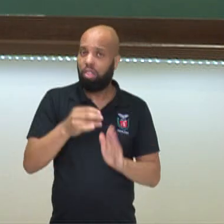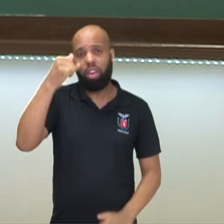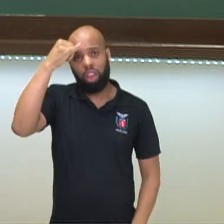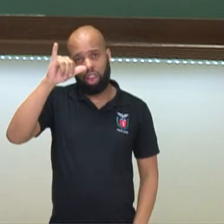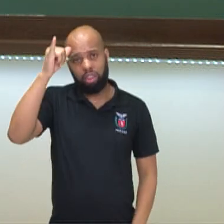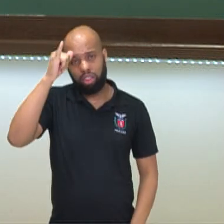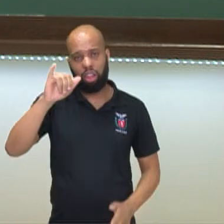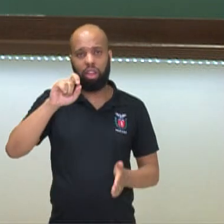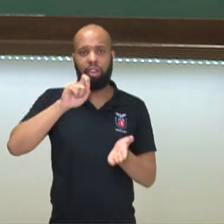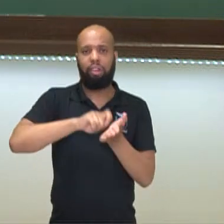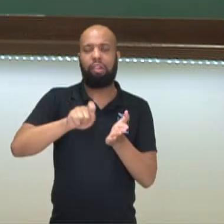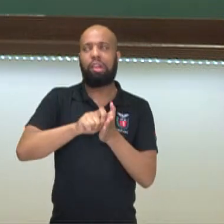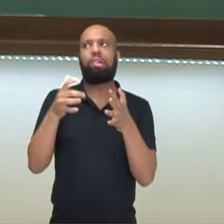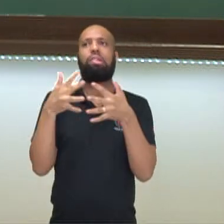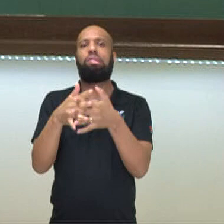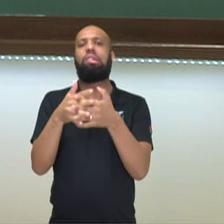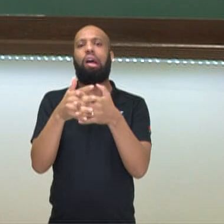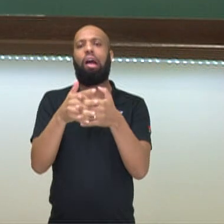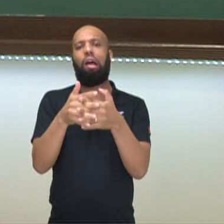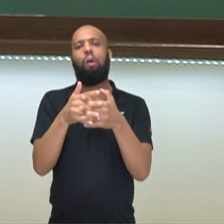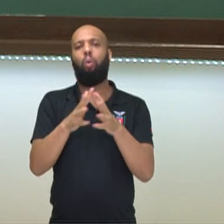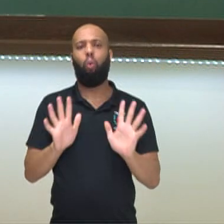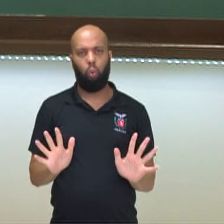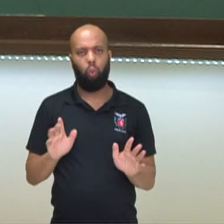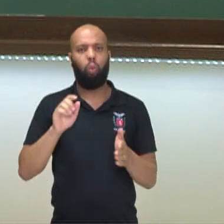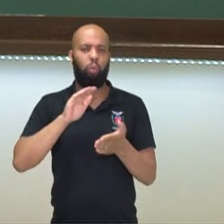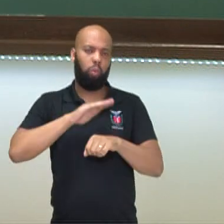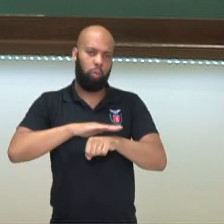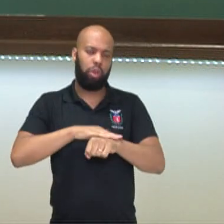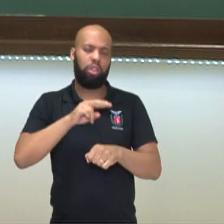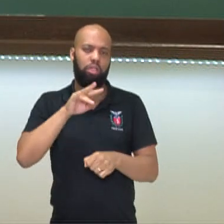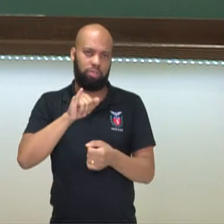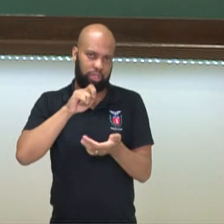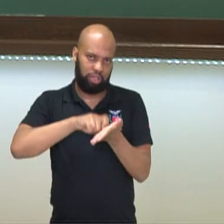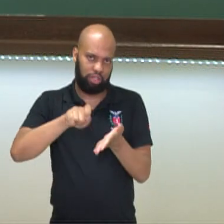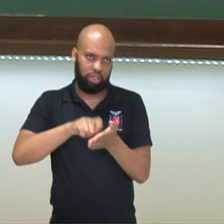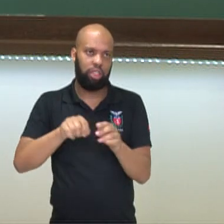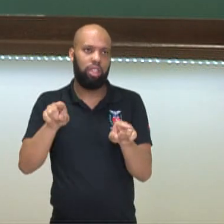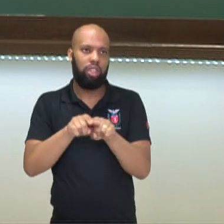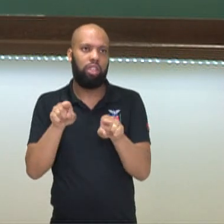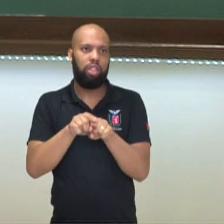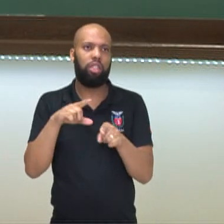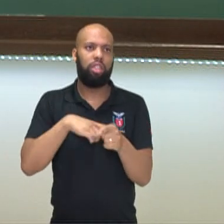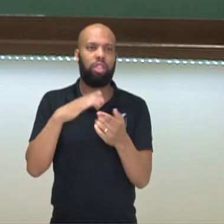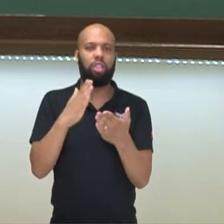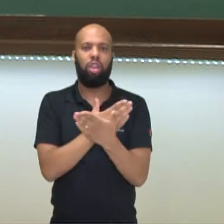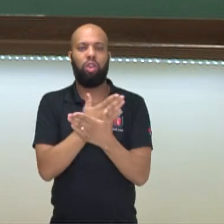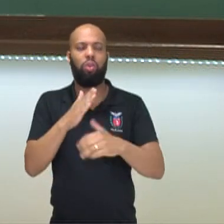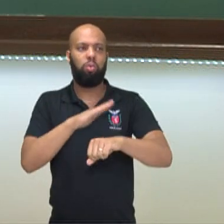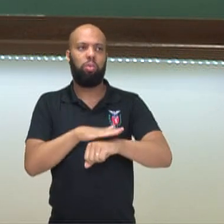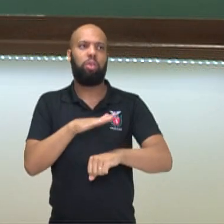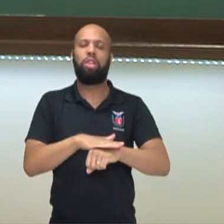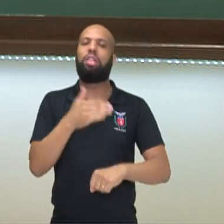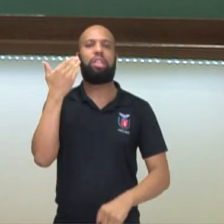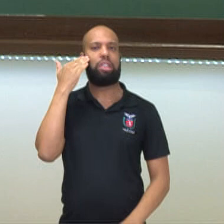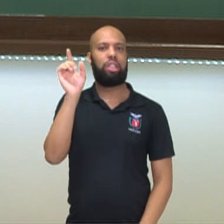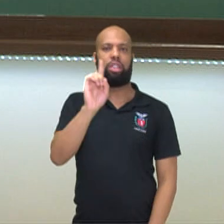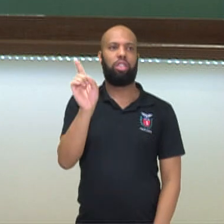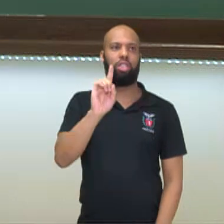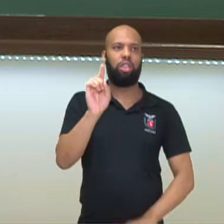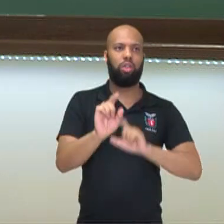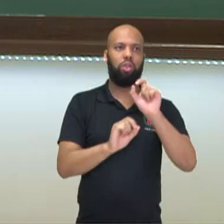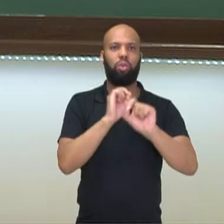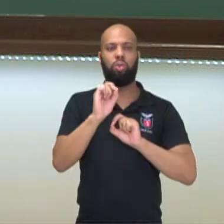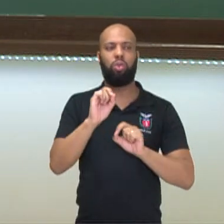acabe se confundindo na hora de uma escrita, ou ainda às vezes não entendendo muito bem